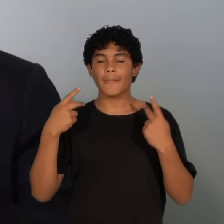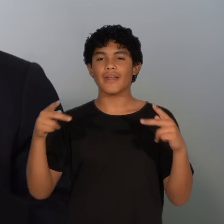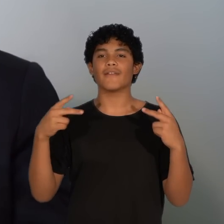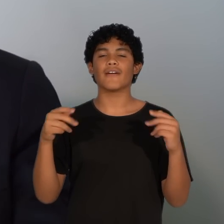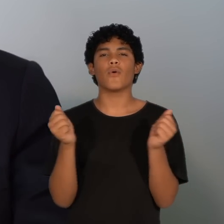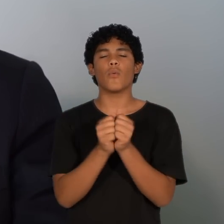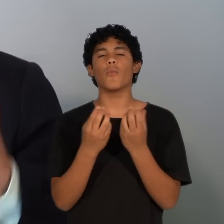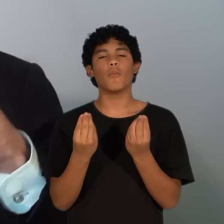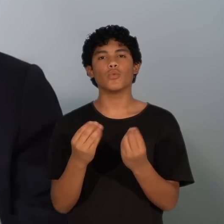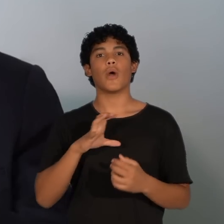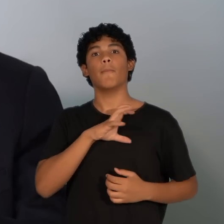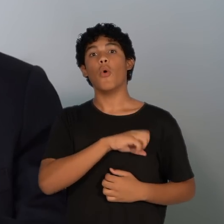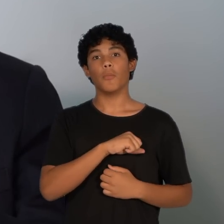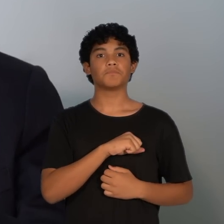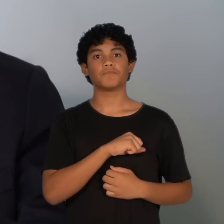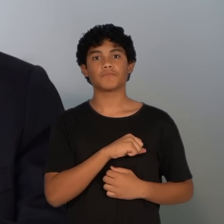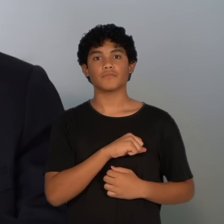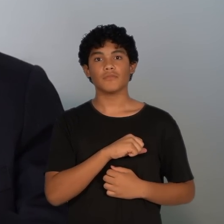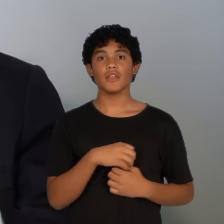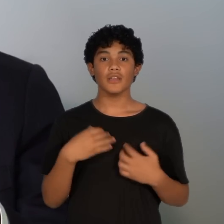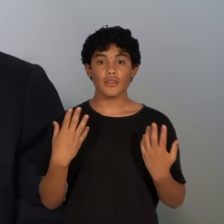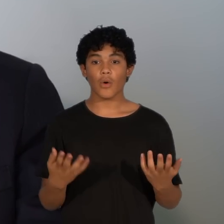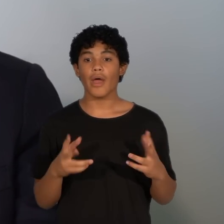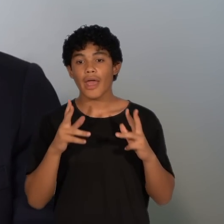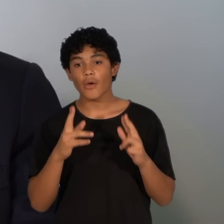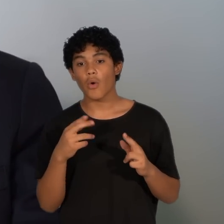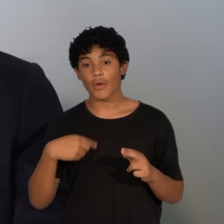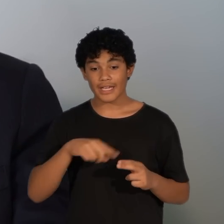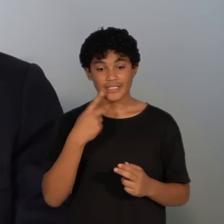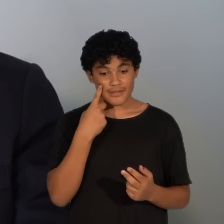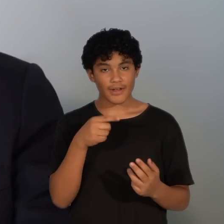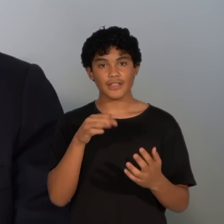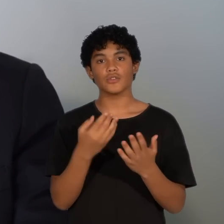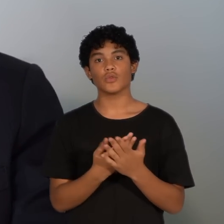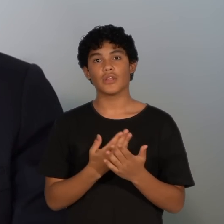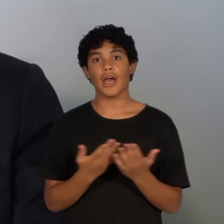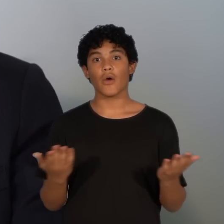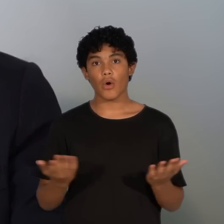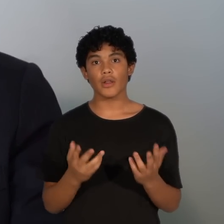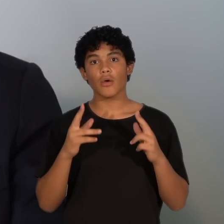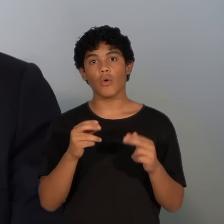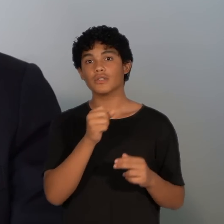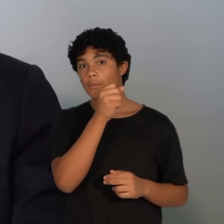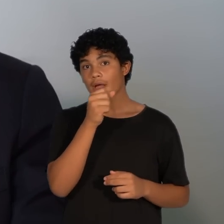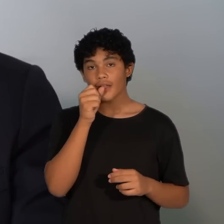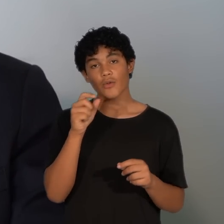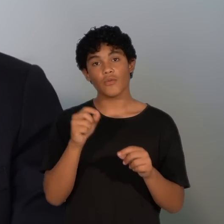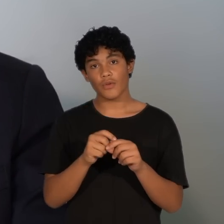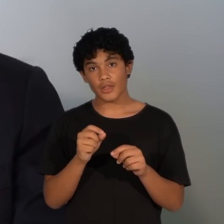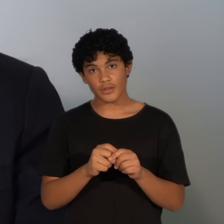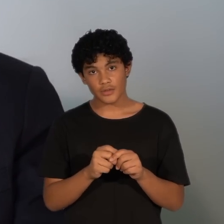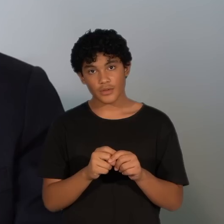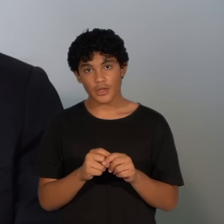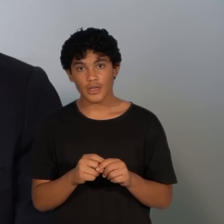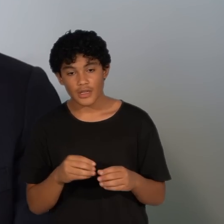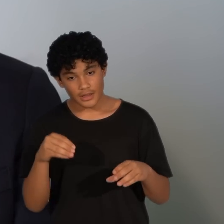com vontade, e foi exatamente, né, o que nós vamos estudar aqui, né, o que os samaritanos fizeram,